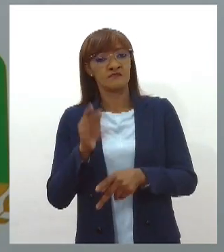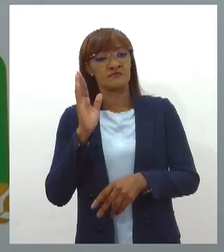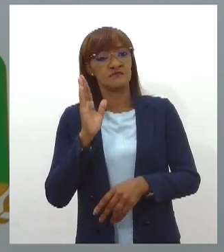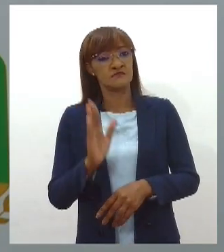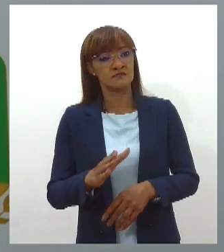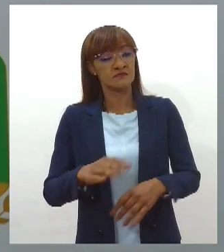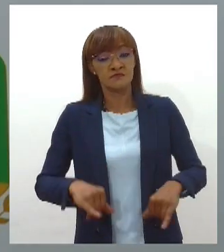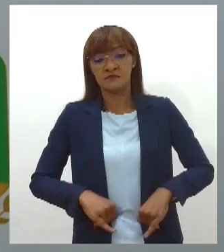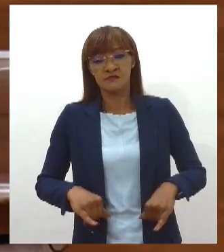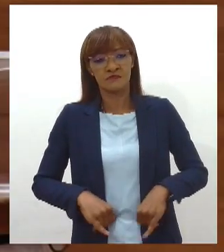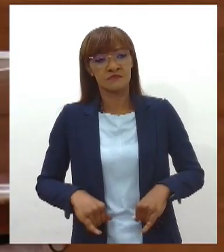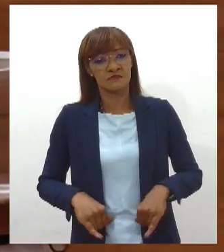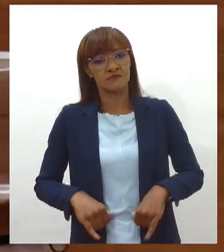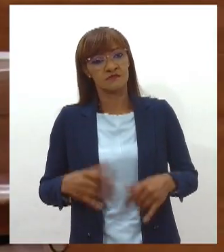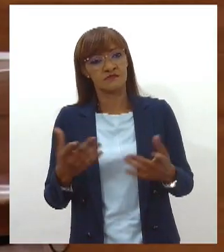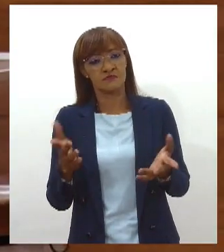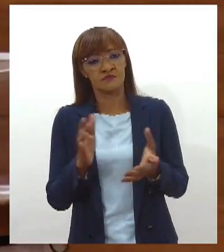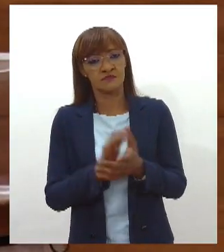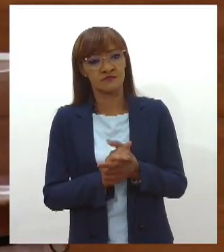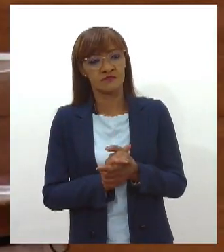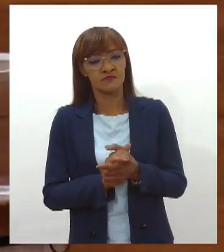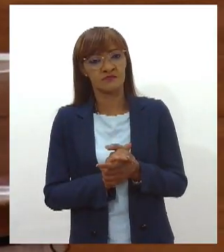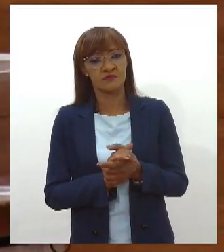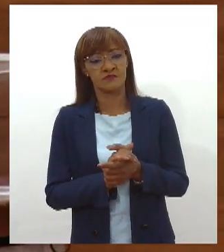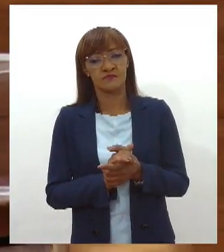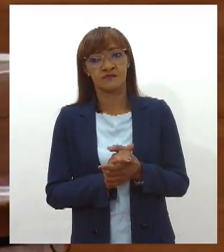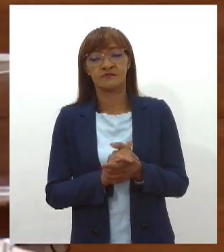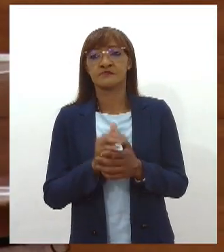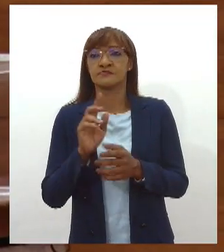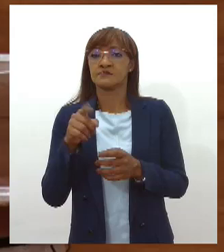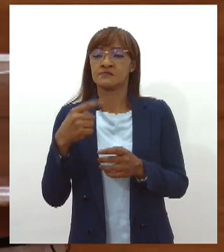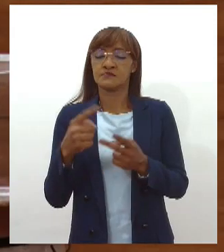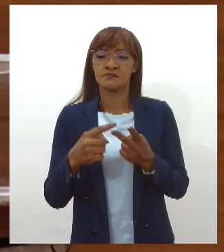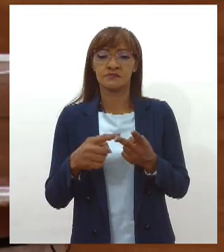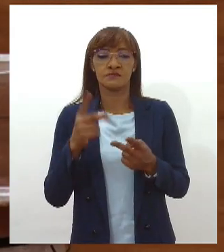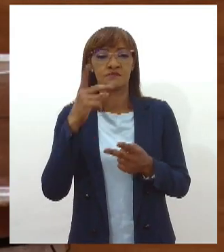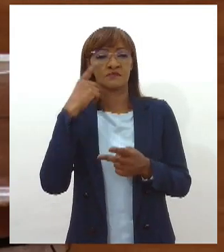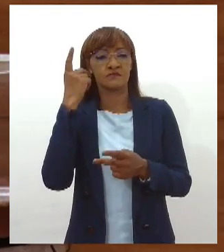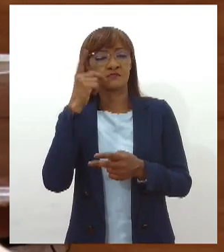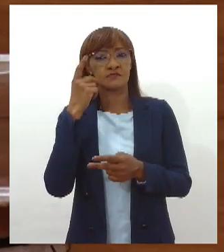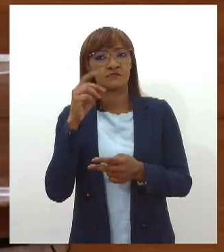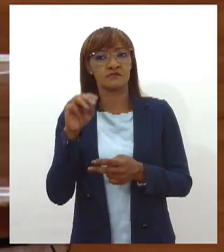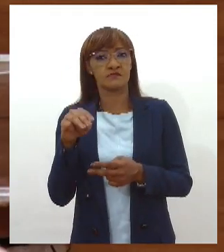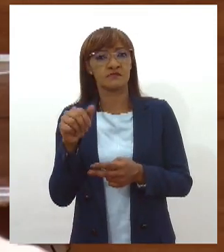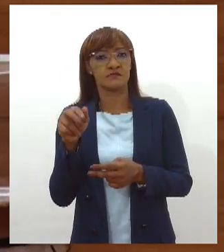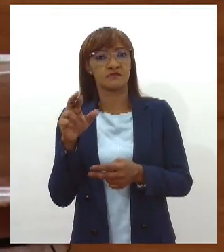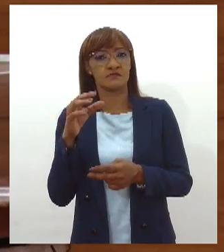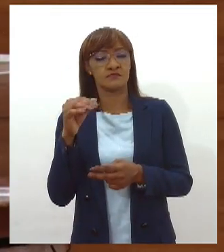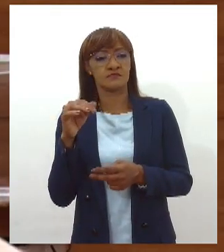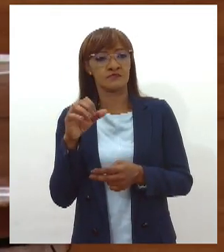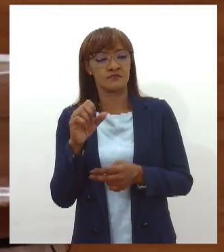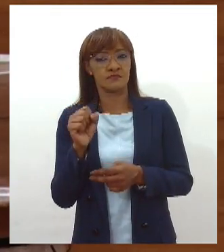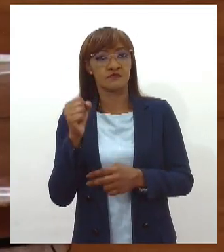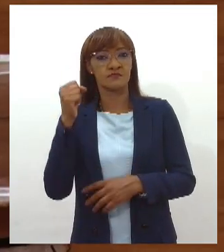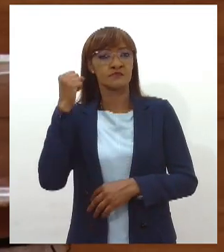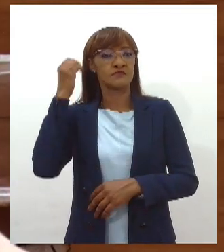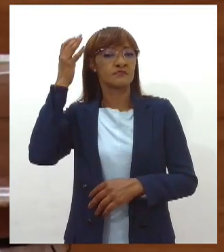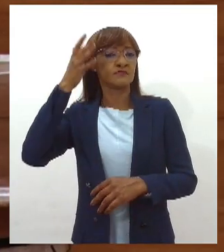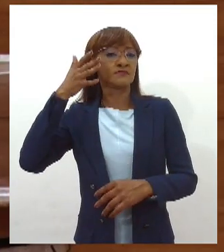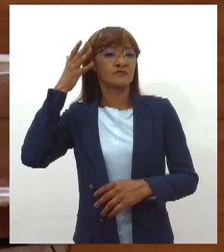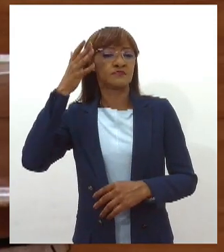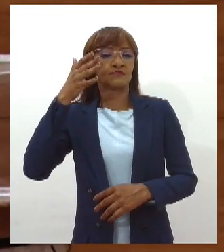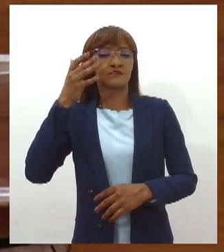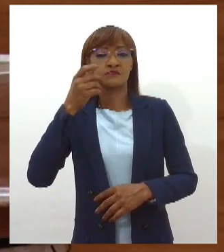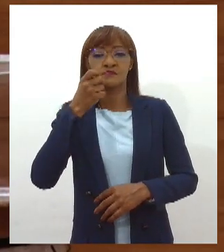mais sofre violência. Na sequência, o deputado Marcos Oliveira fez seu pronunciamento. Ele falou sobre o caso